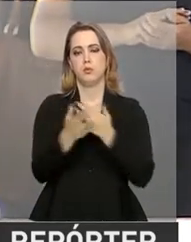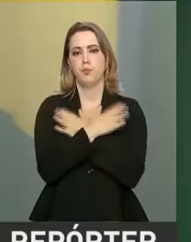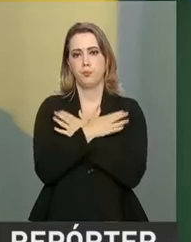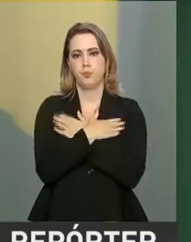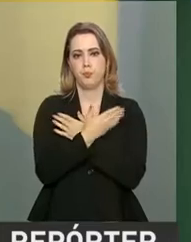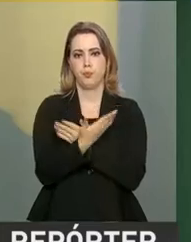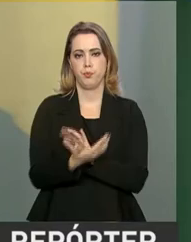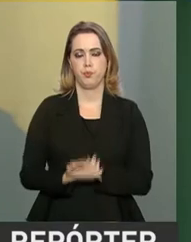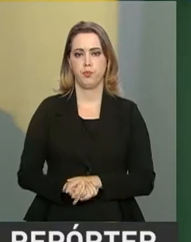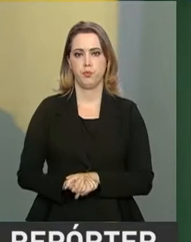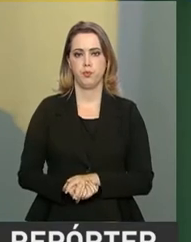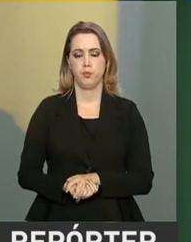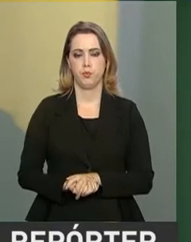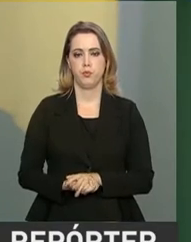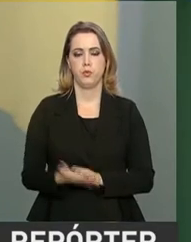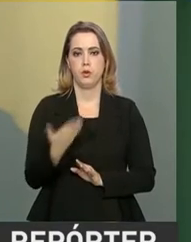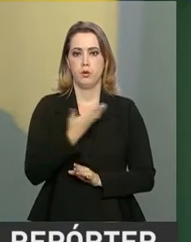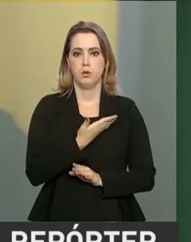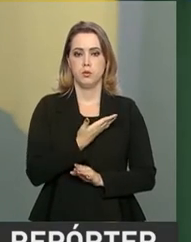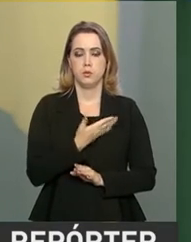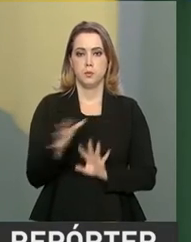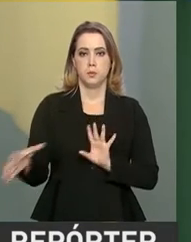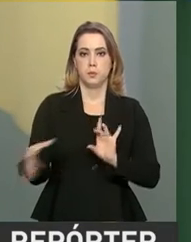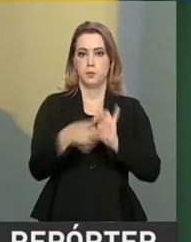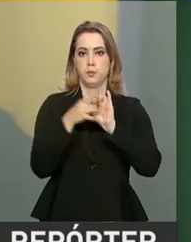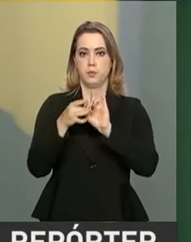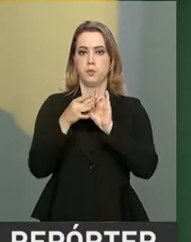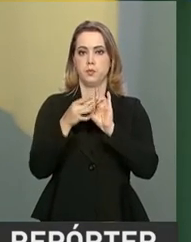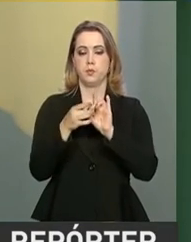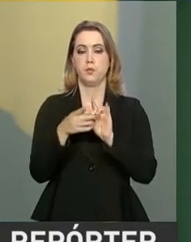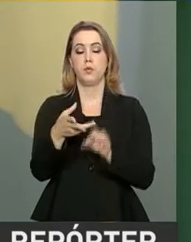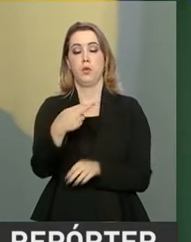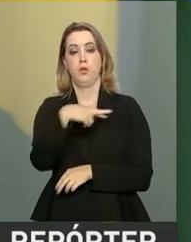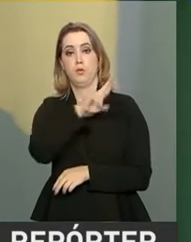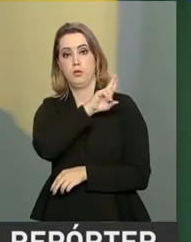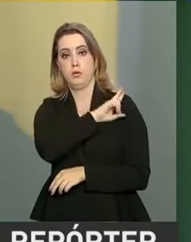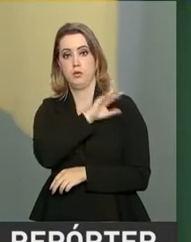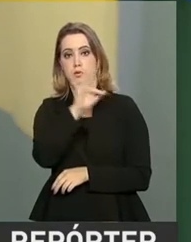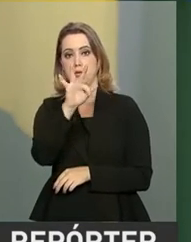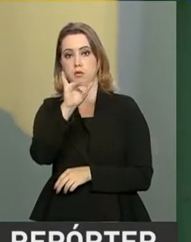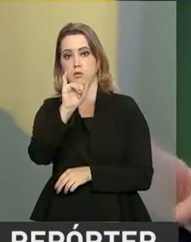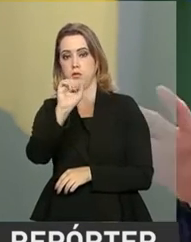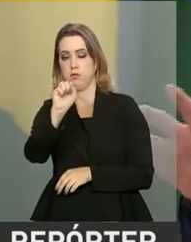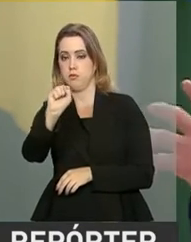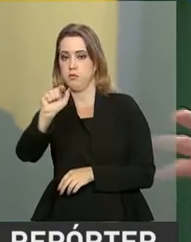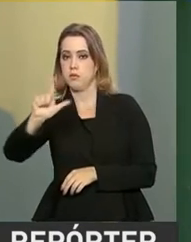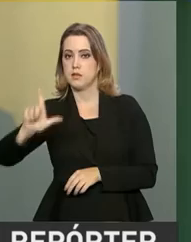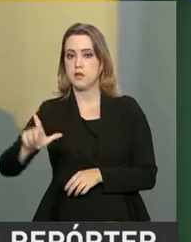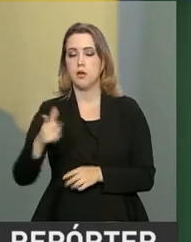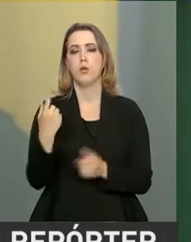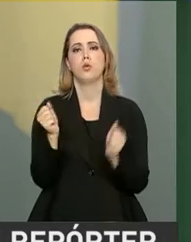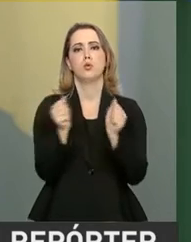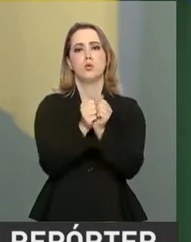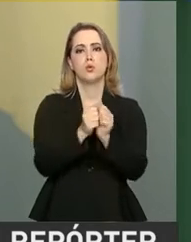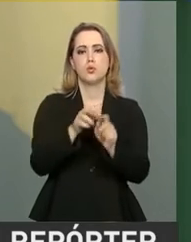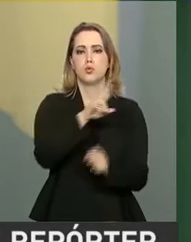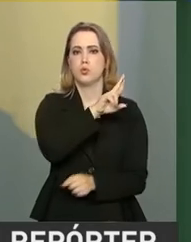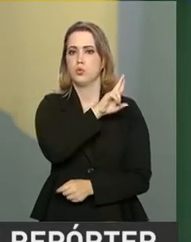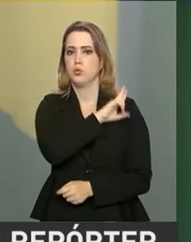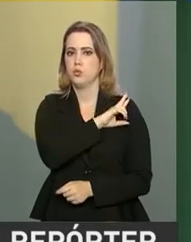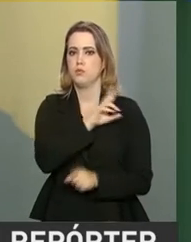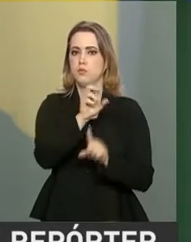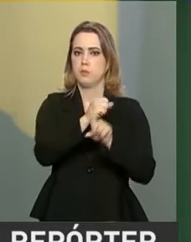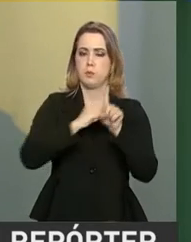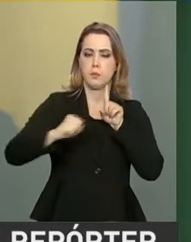desemprego. Une a ideia da responsabilidade fiscal com a responsabilidade social, que são também